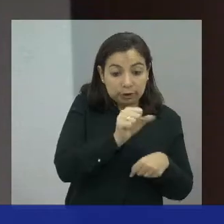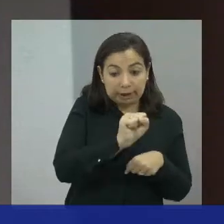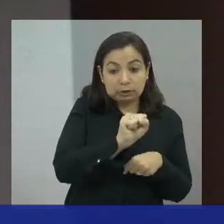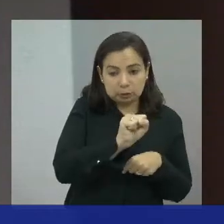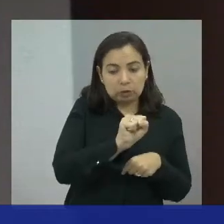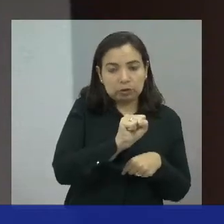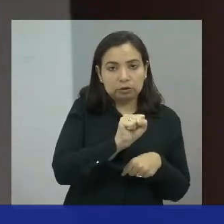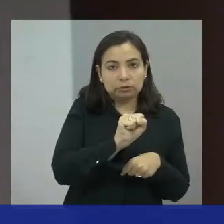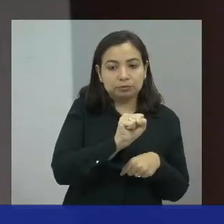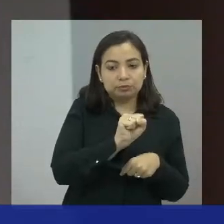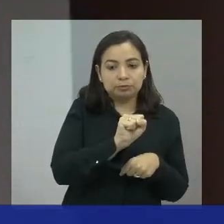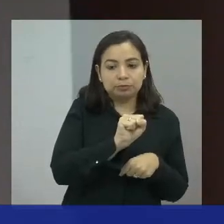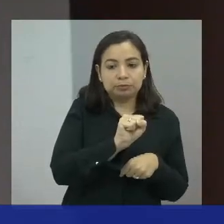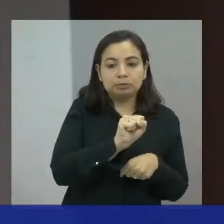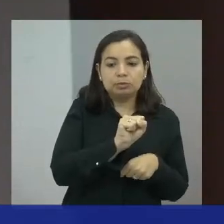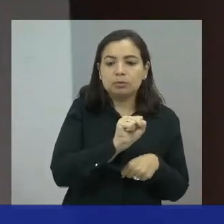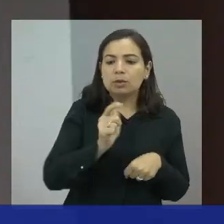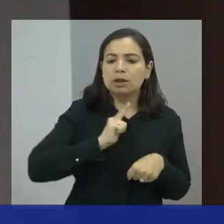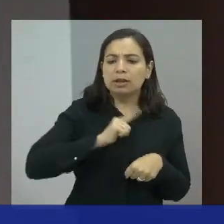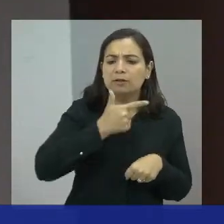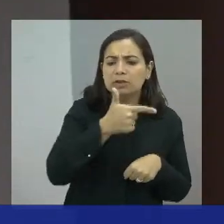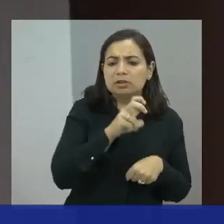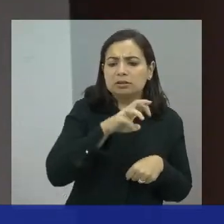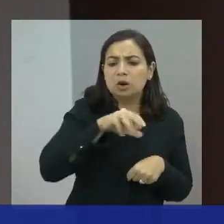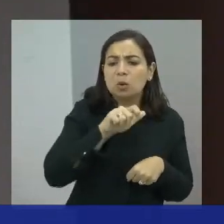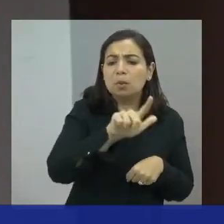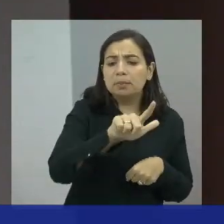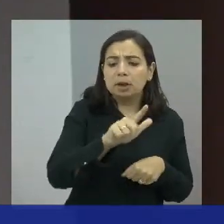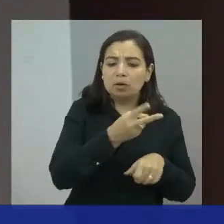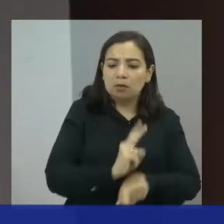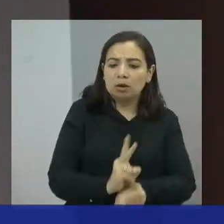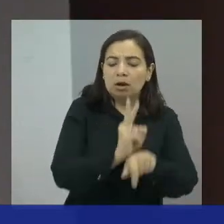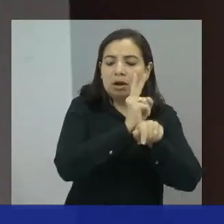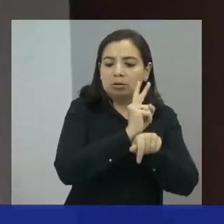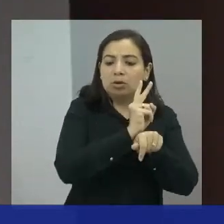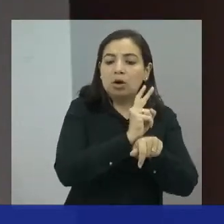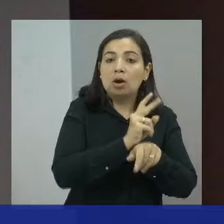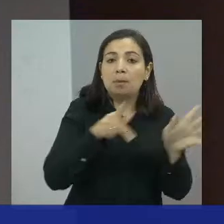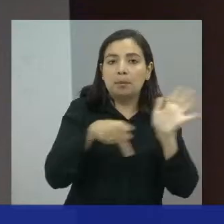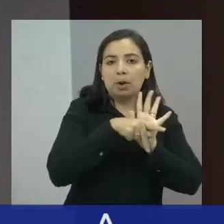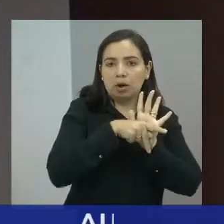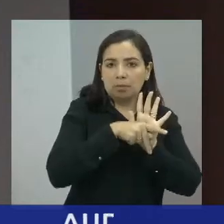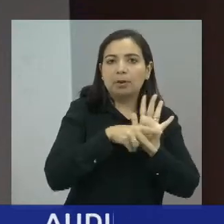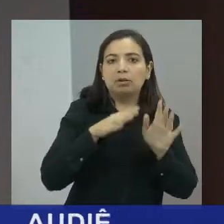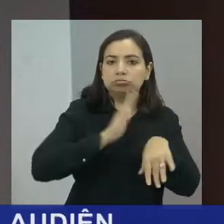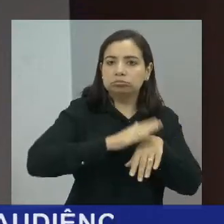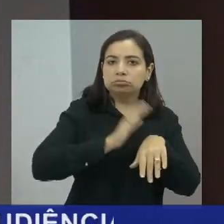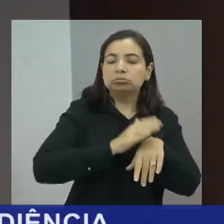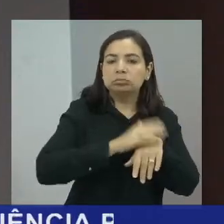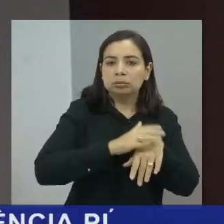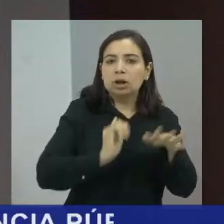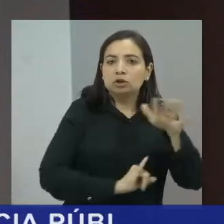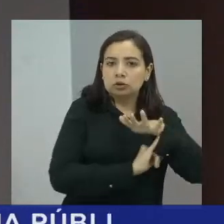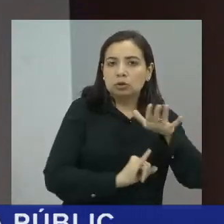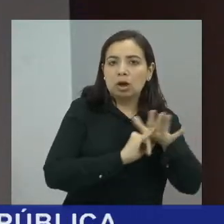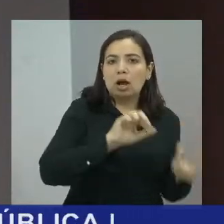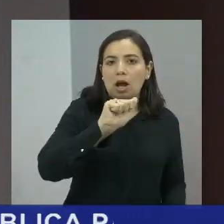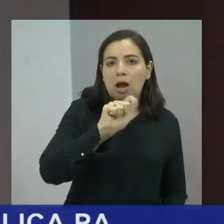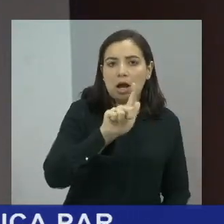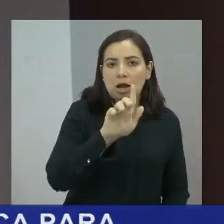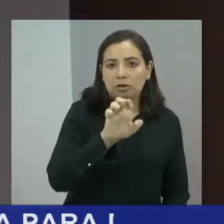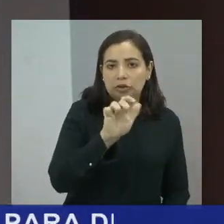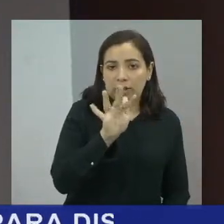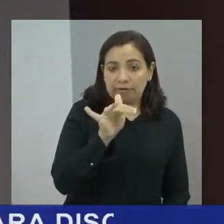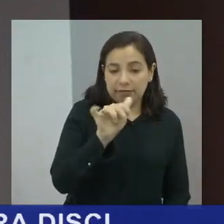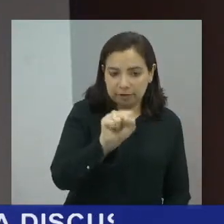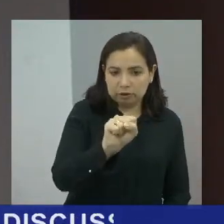2018, cerca de 25 mil fiscalizações executadas pela AGFIS. 25 mil fiscalizações executadas